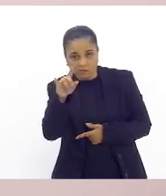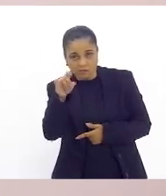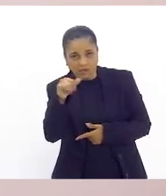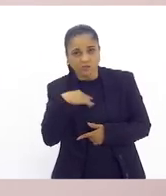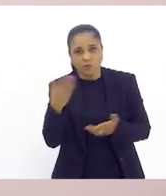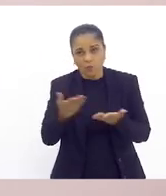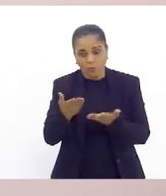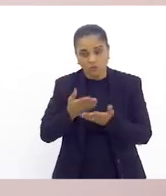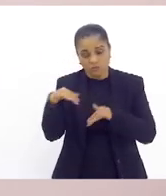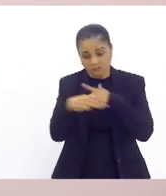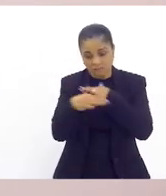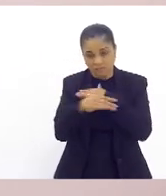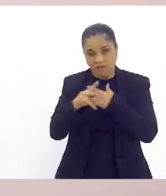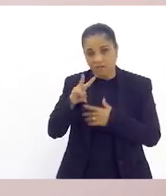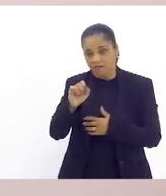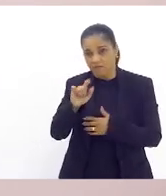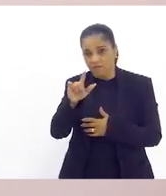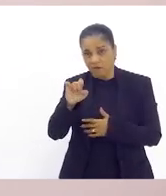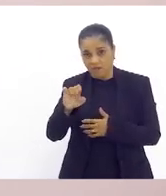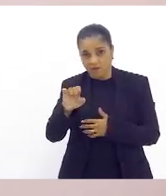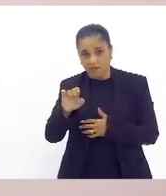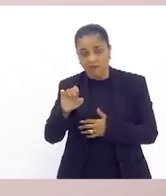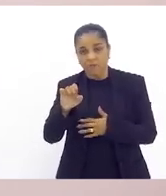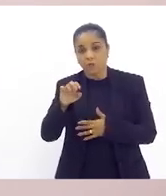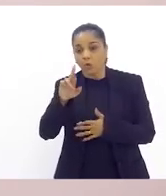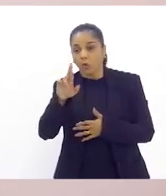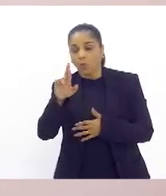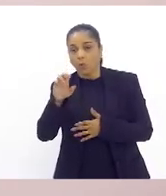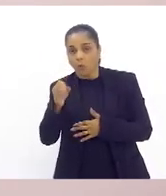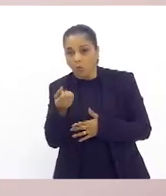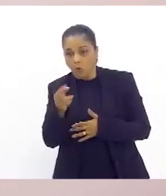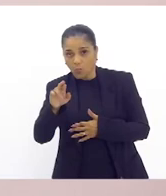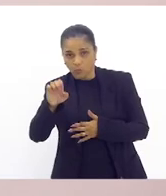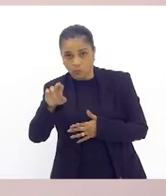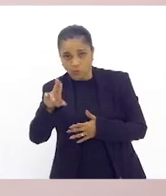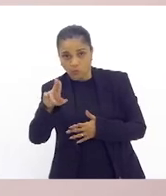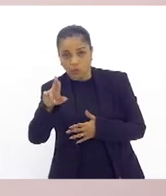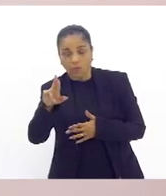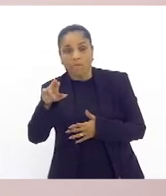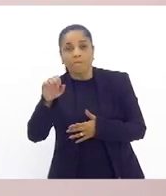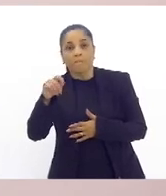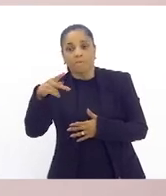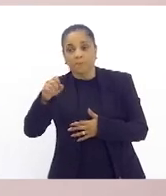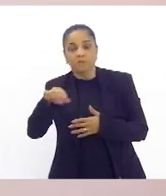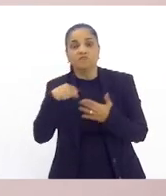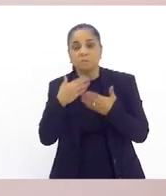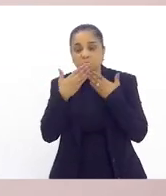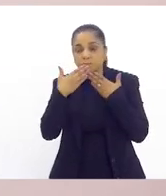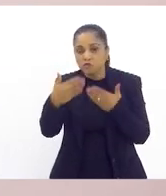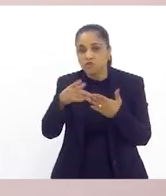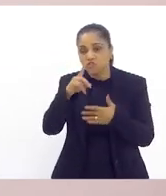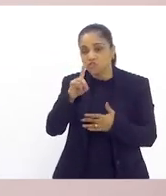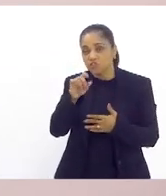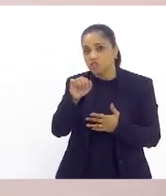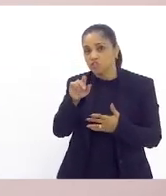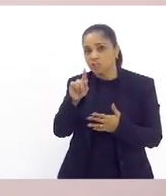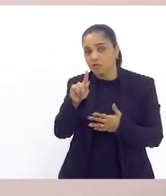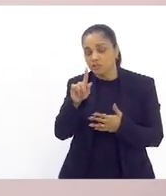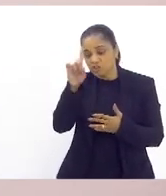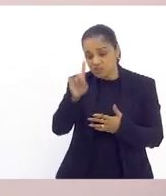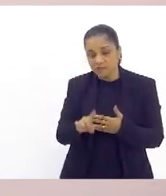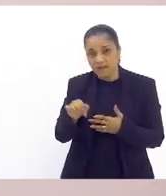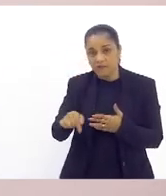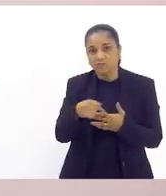hoje Deputado vem aqui pedir dignidade Nós queremos fazer o direito de poder ter uma luz elétrica de poder uma mãe